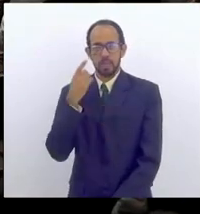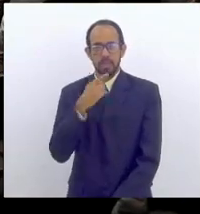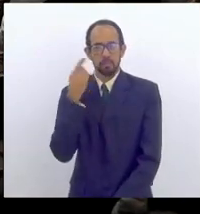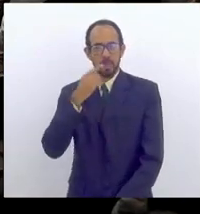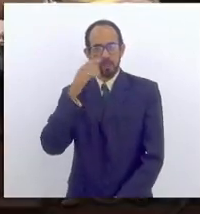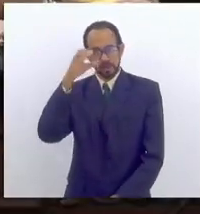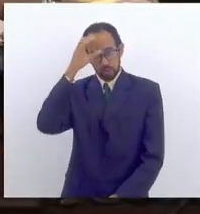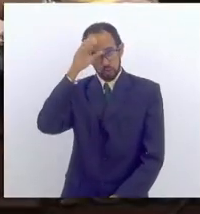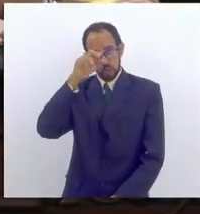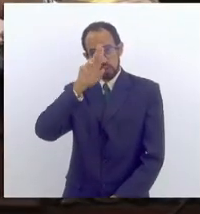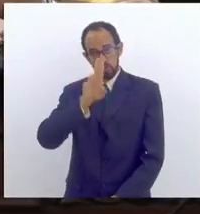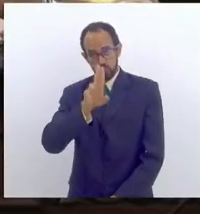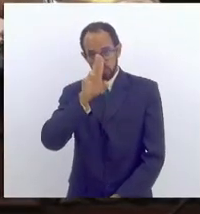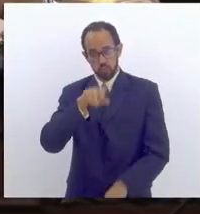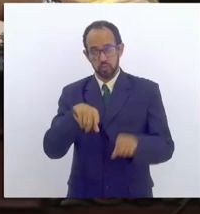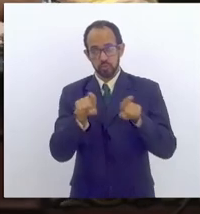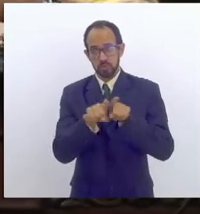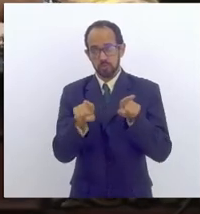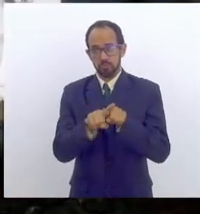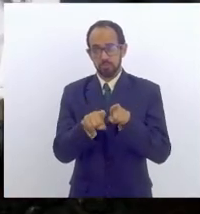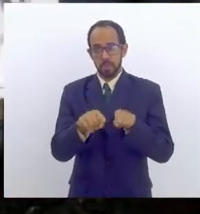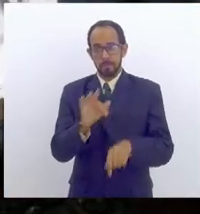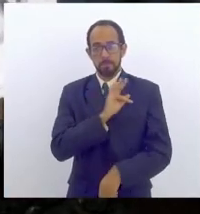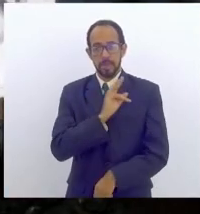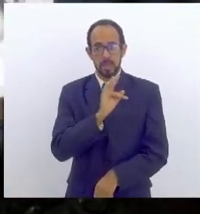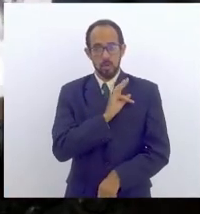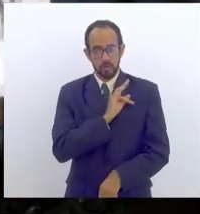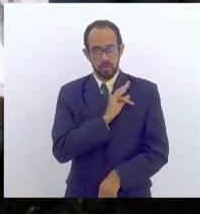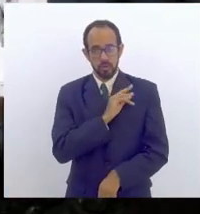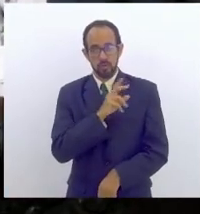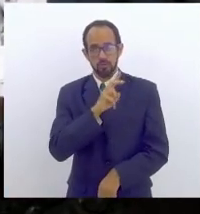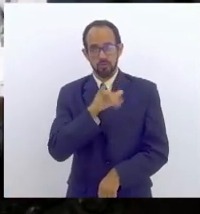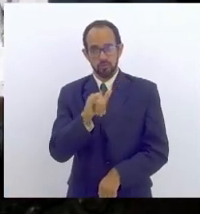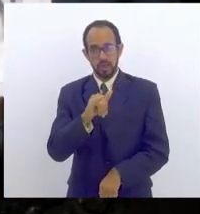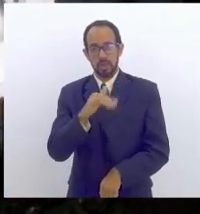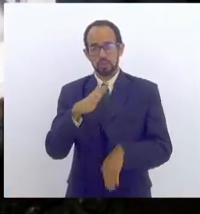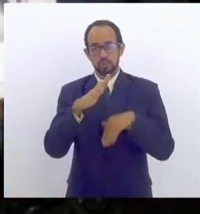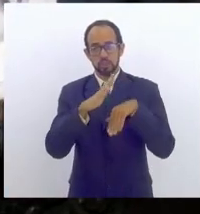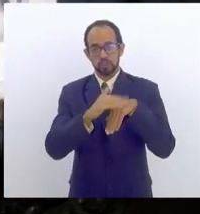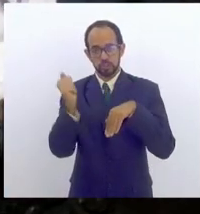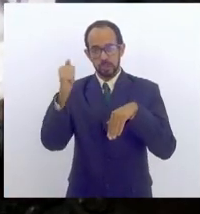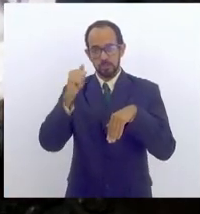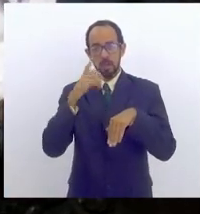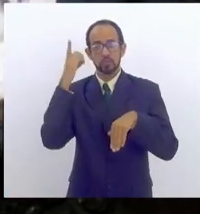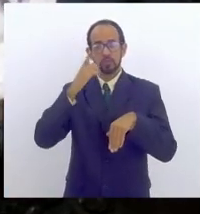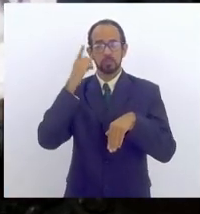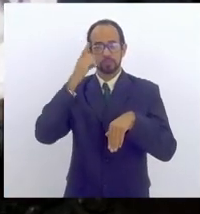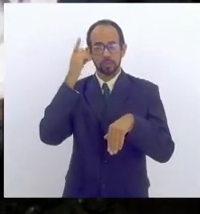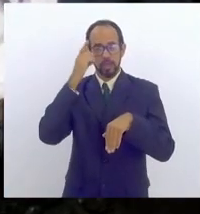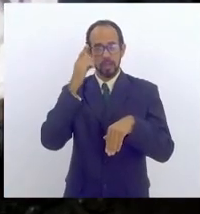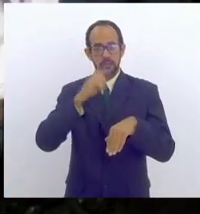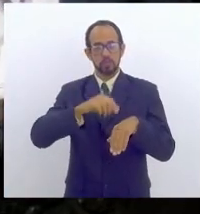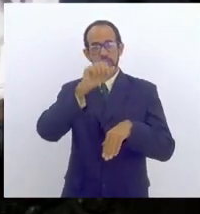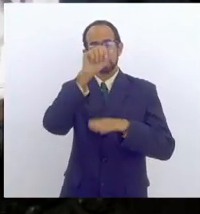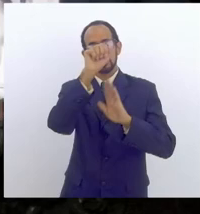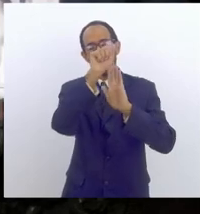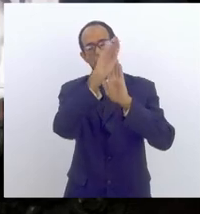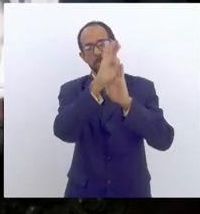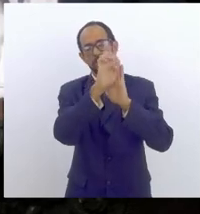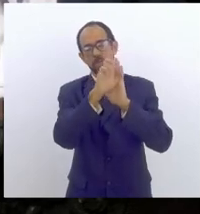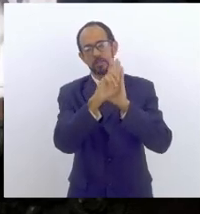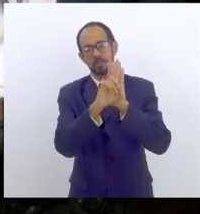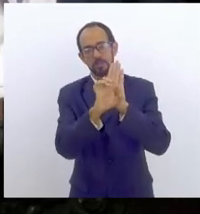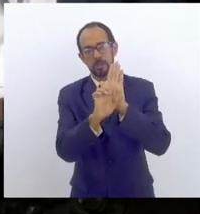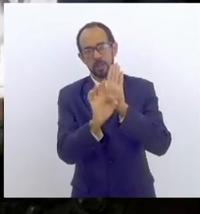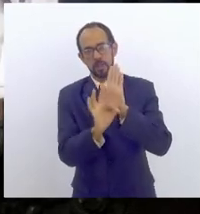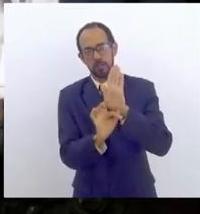Rocha, alternadamente, vão chamar as deputadas e deputados pela ordem alfabética. E